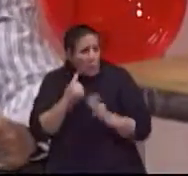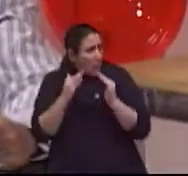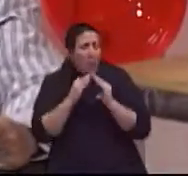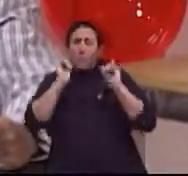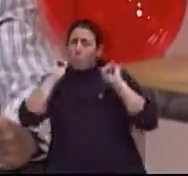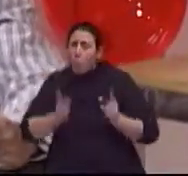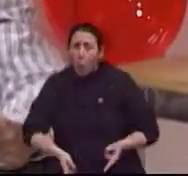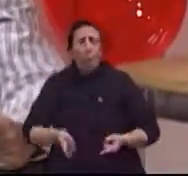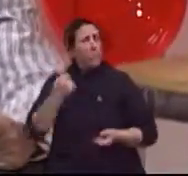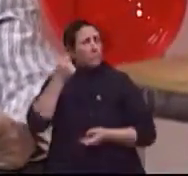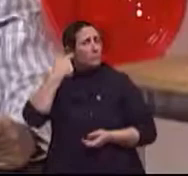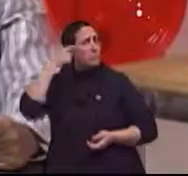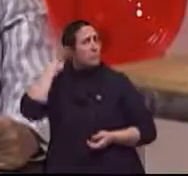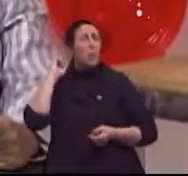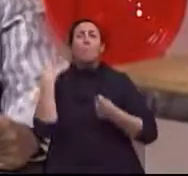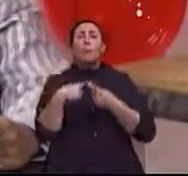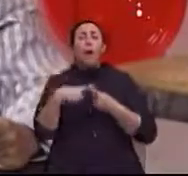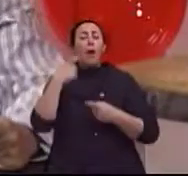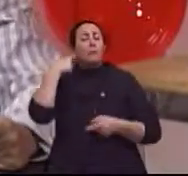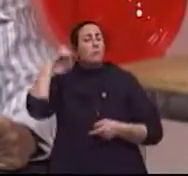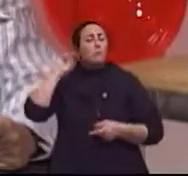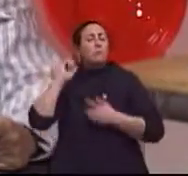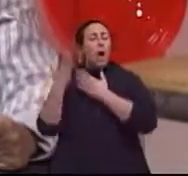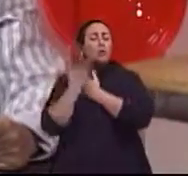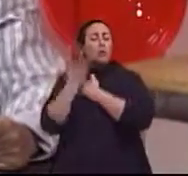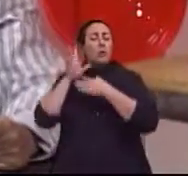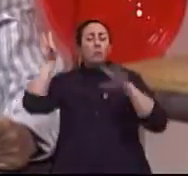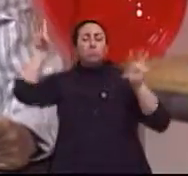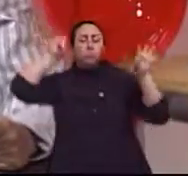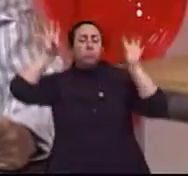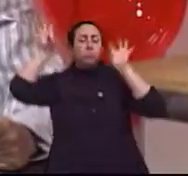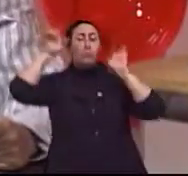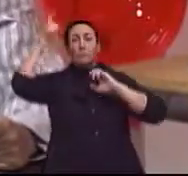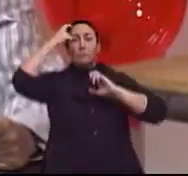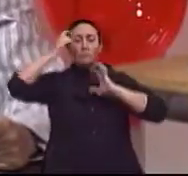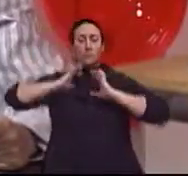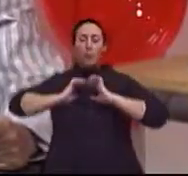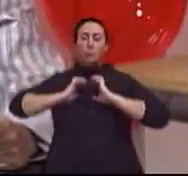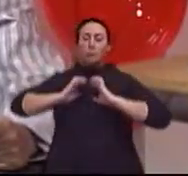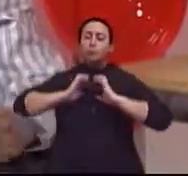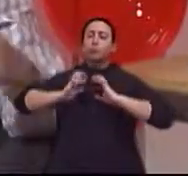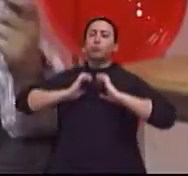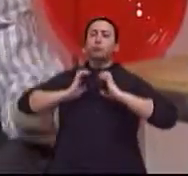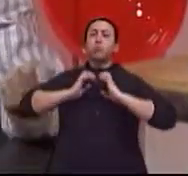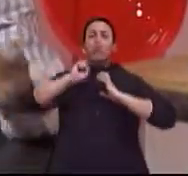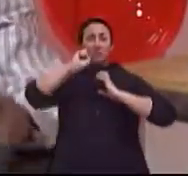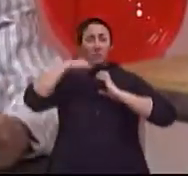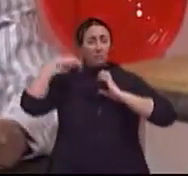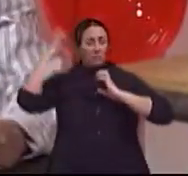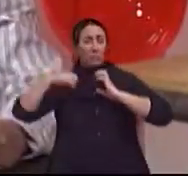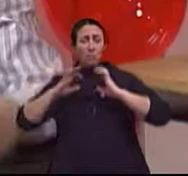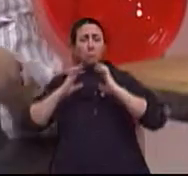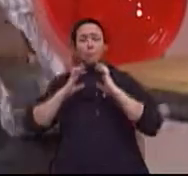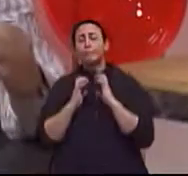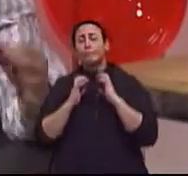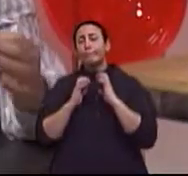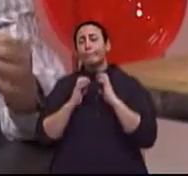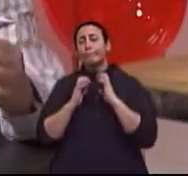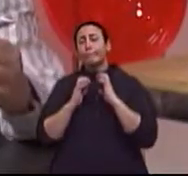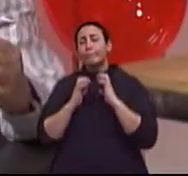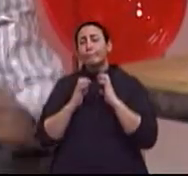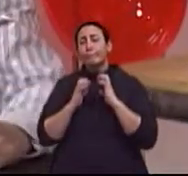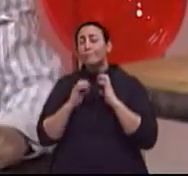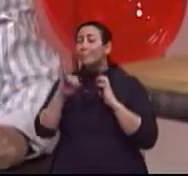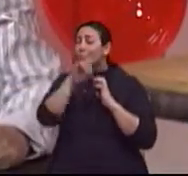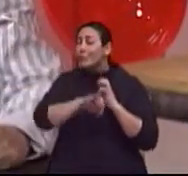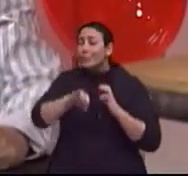exatamente. Porque ele está te localizando todos os sons, claro, todos os ruídos da vida. Com certeza. Então é muito importante o uso o dia